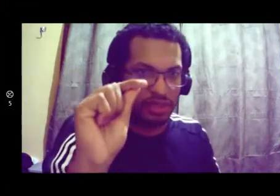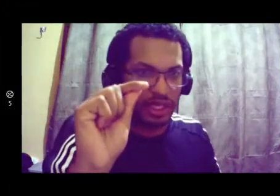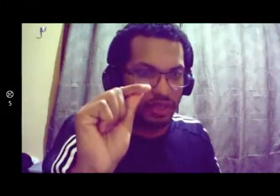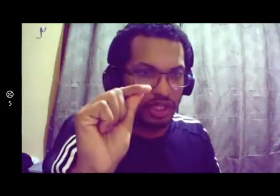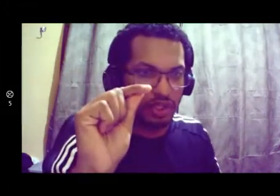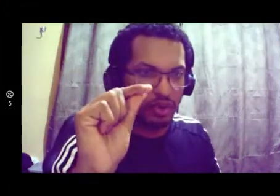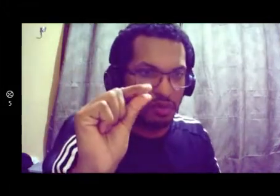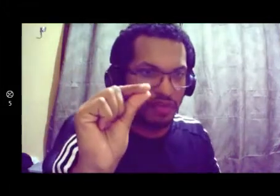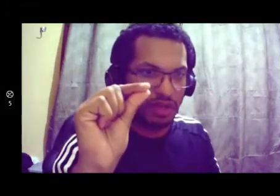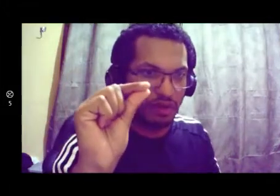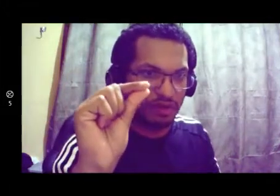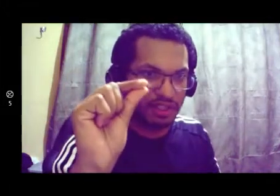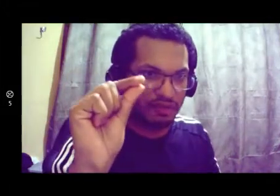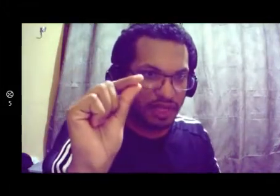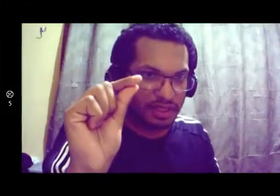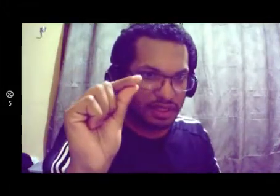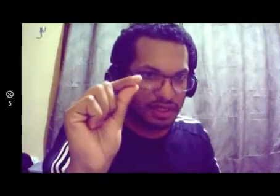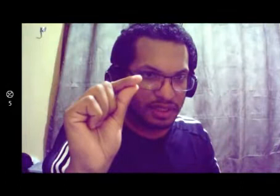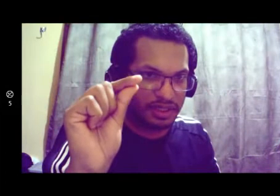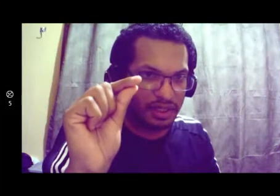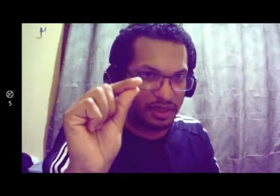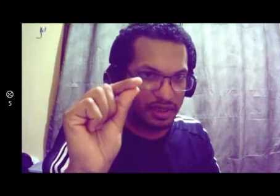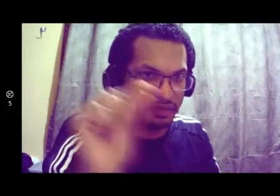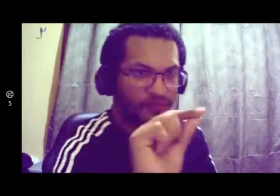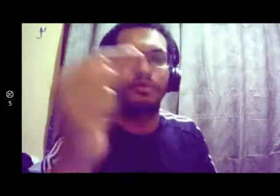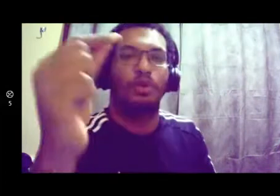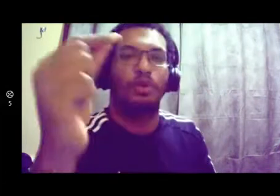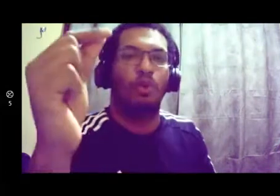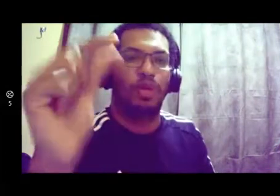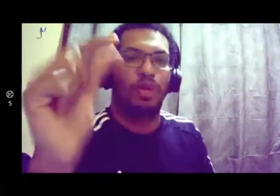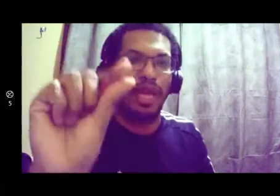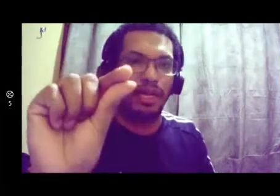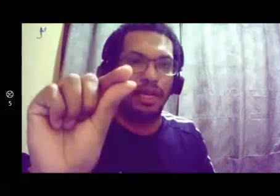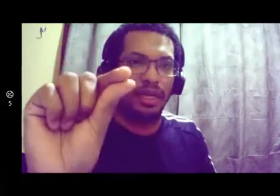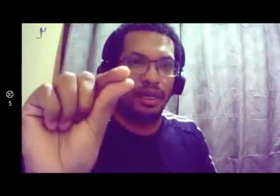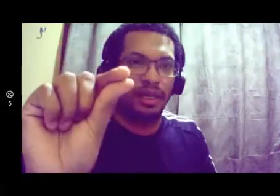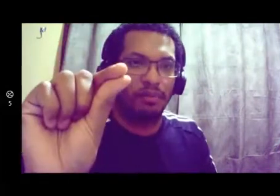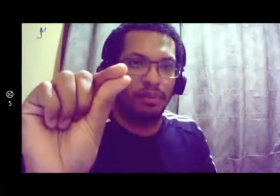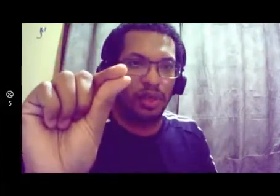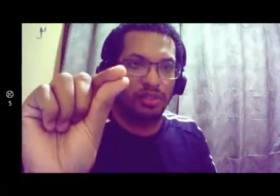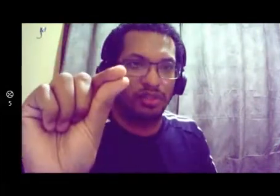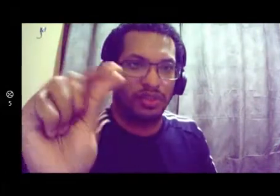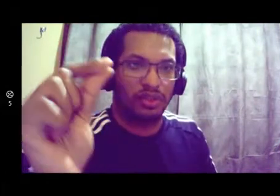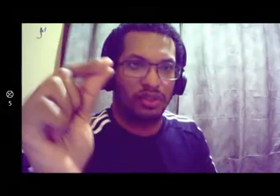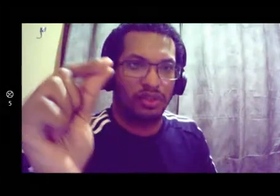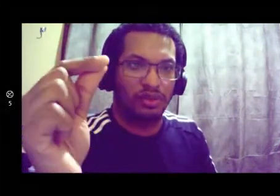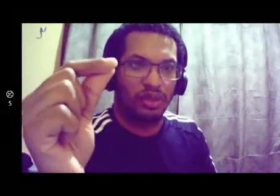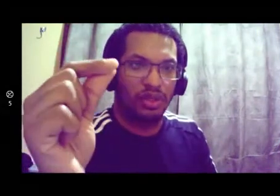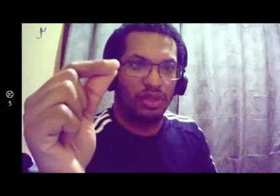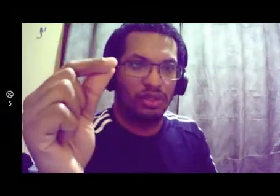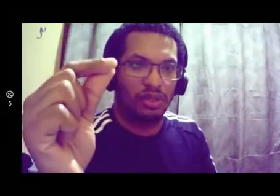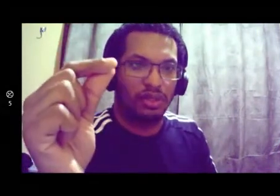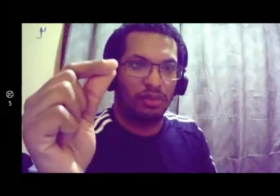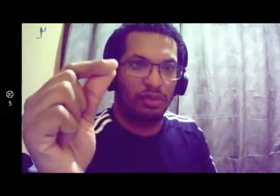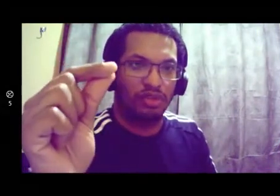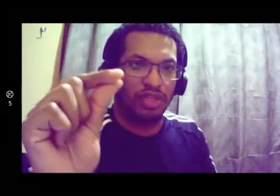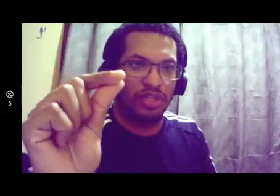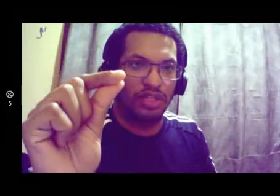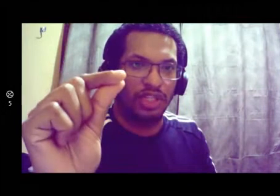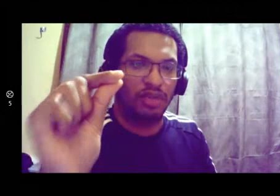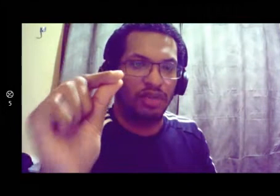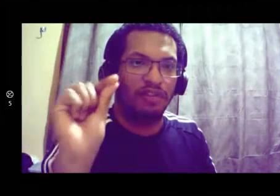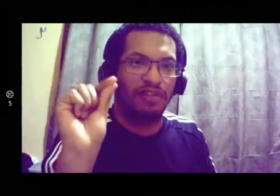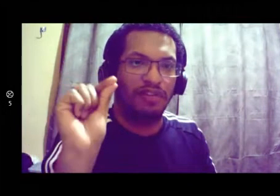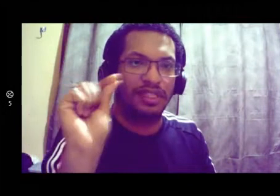Só mostrar aqui o dedinho como fica, ó. Você fica assim, ó. Com o polegar próximo, assim, a pontinha do